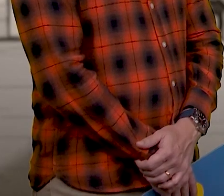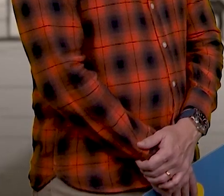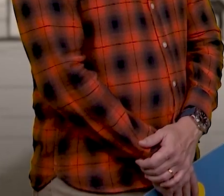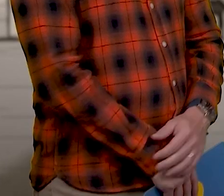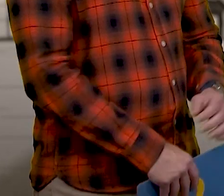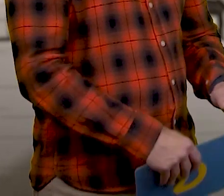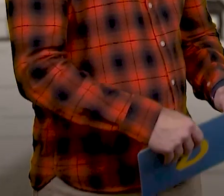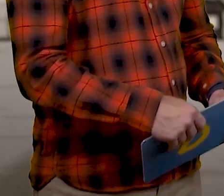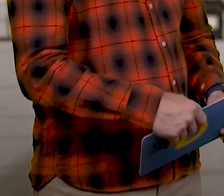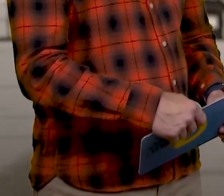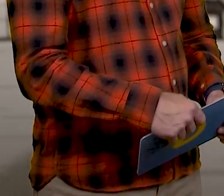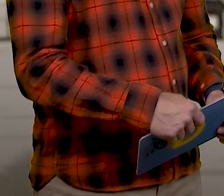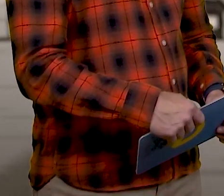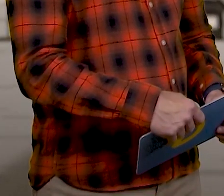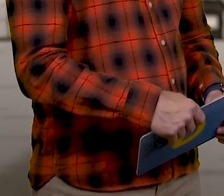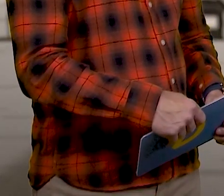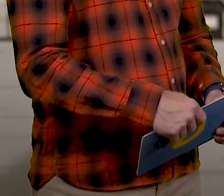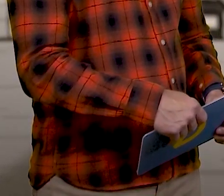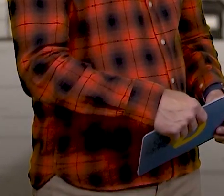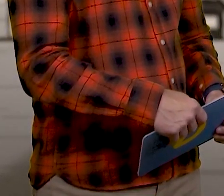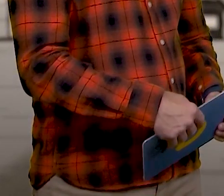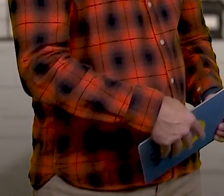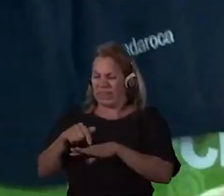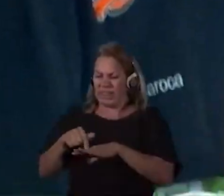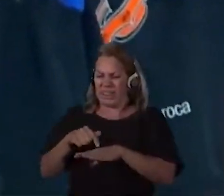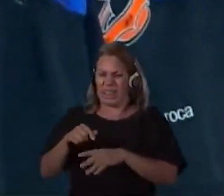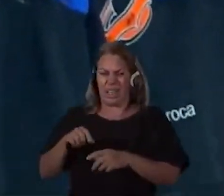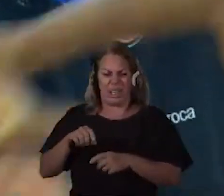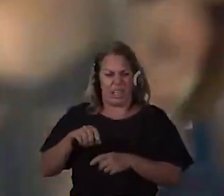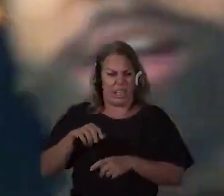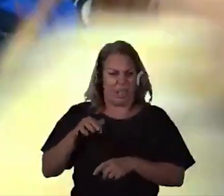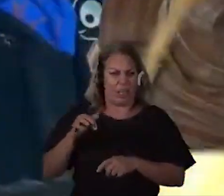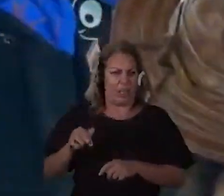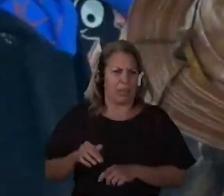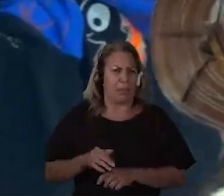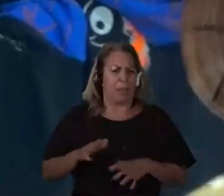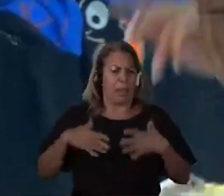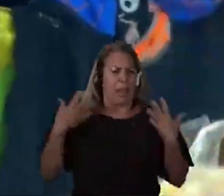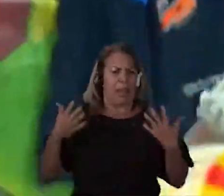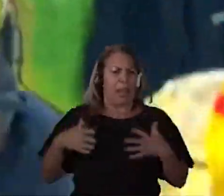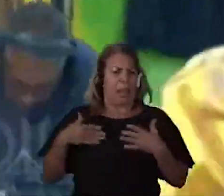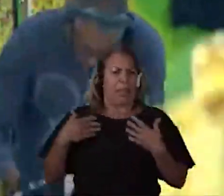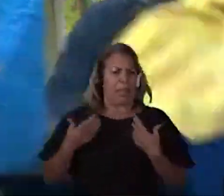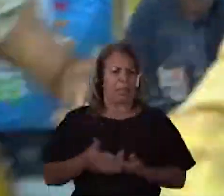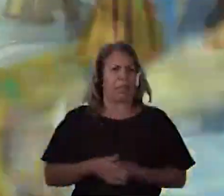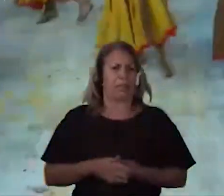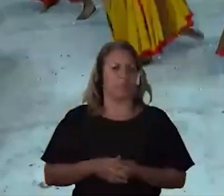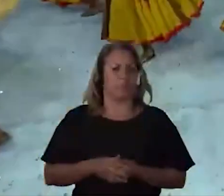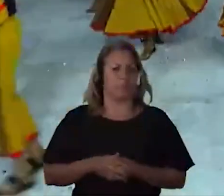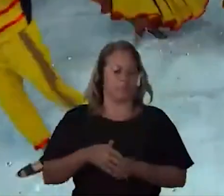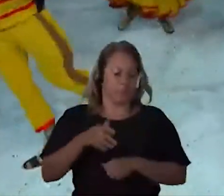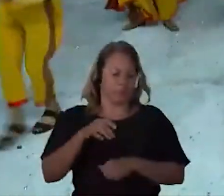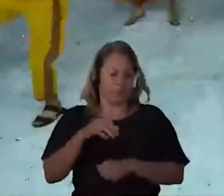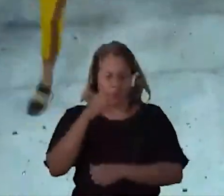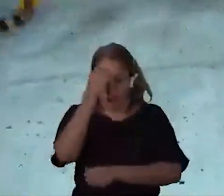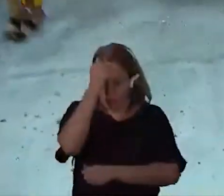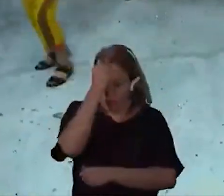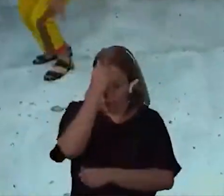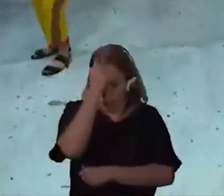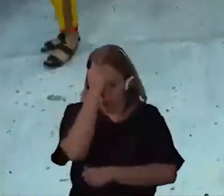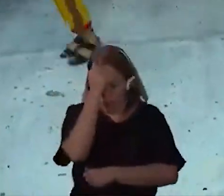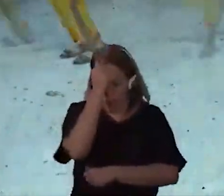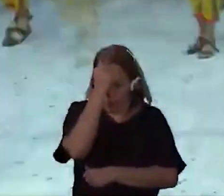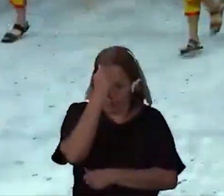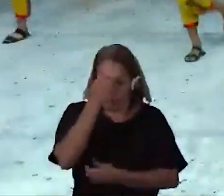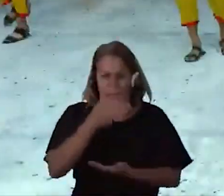vai ser o fulano, vai ser o ciclano, vai ser o noivo, porque a gente tava sem muitos dançarinos no início, né, porque tiveram que atender outras